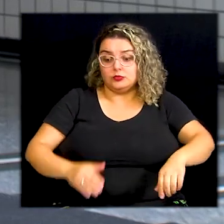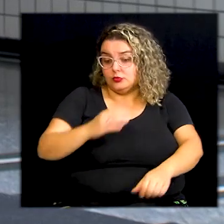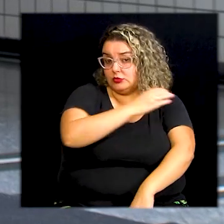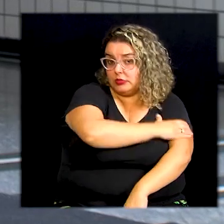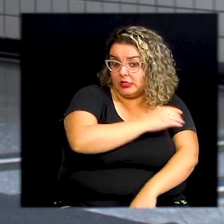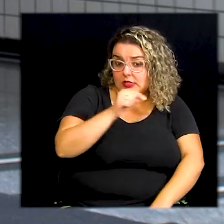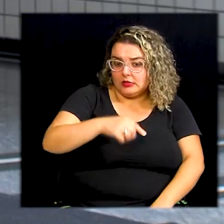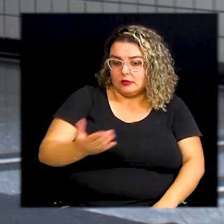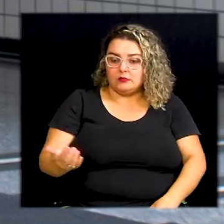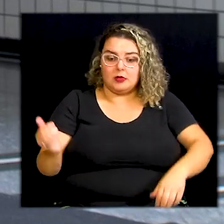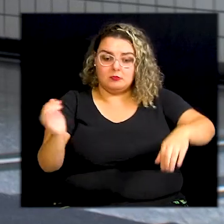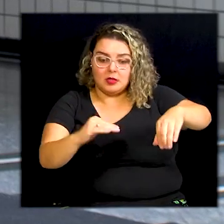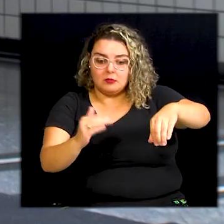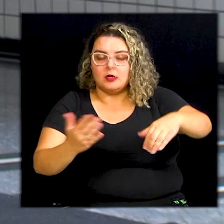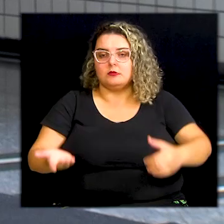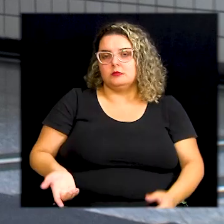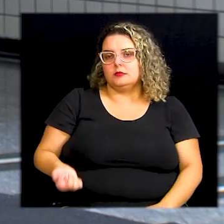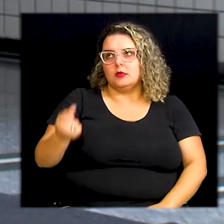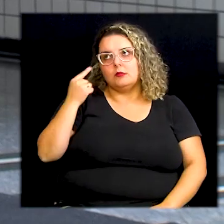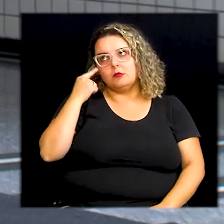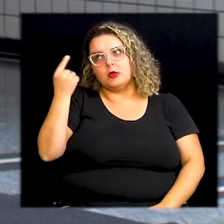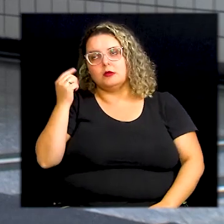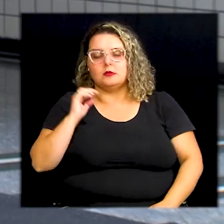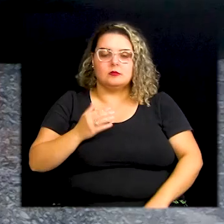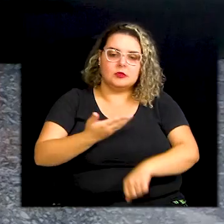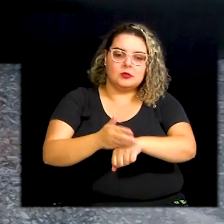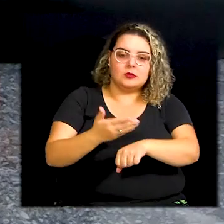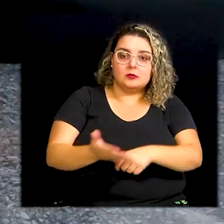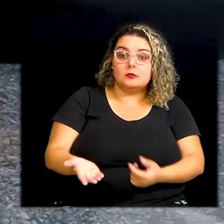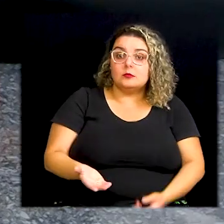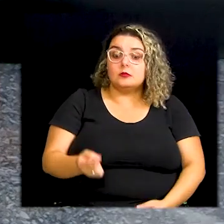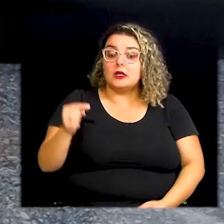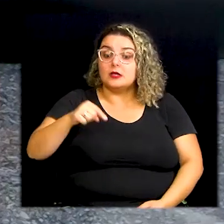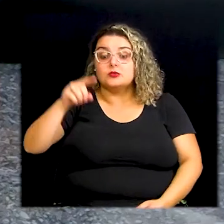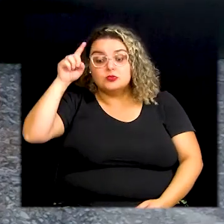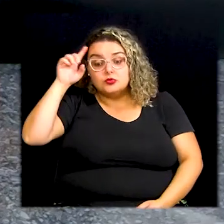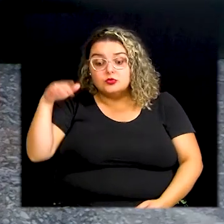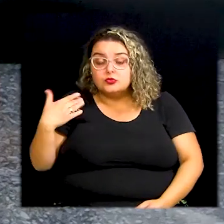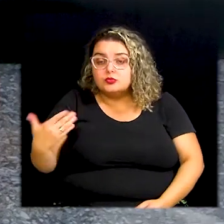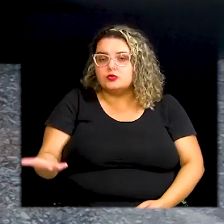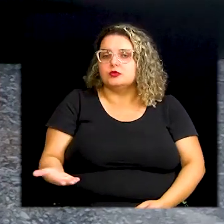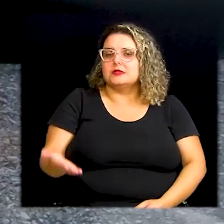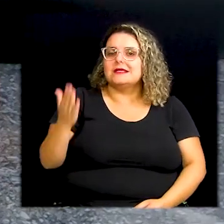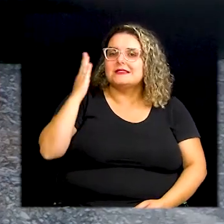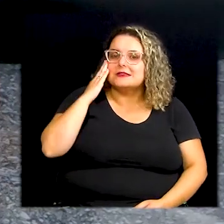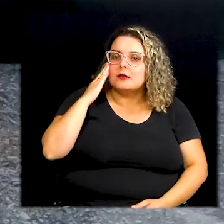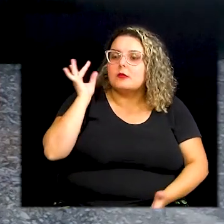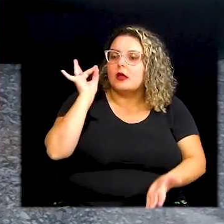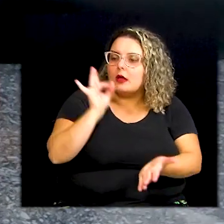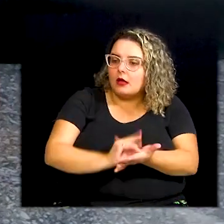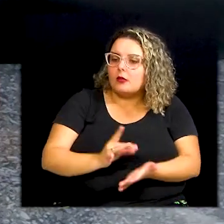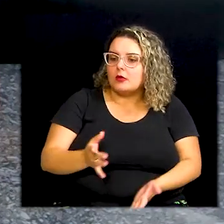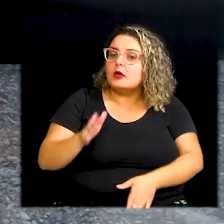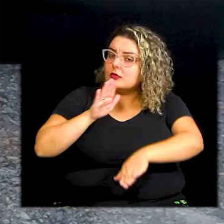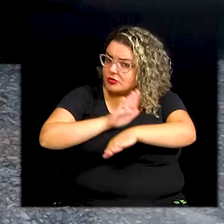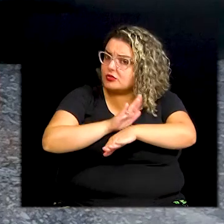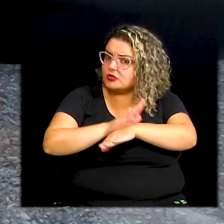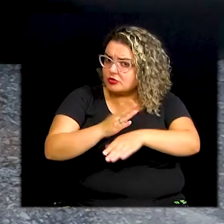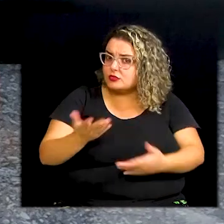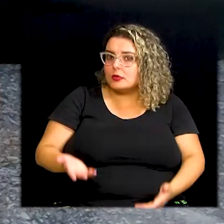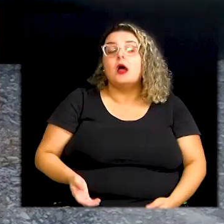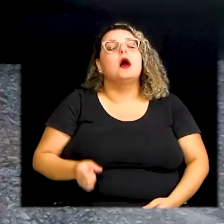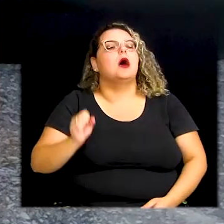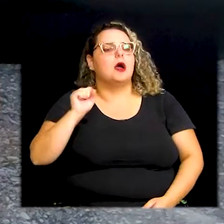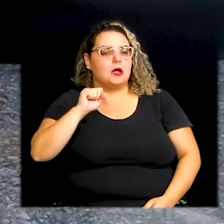Que às vezes você tem uma determinada posição, você imagina, você vê no treinamento, mas ali no dia a dia, no jogo, saber realmente te ajuda em